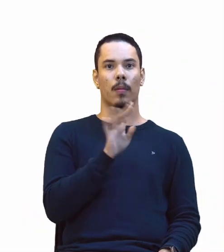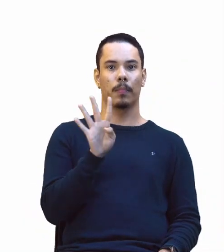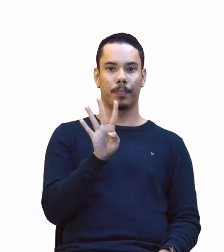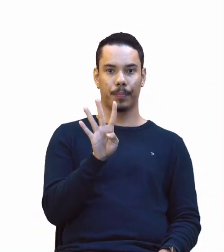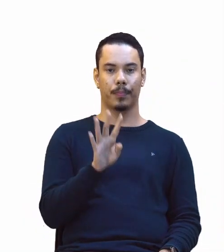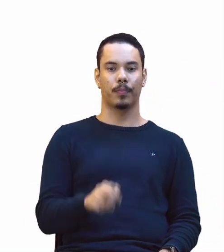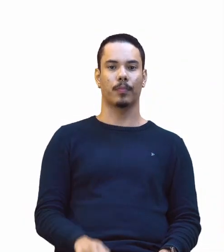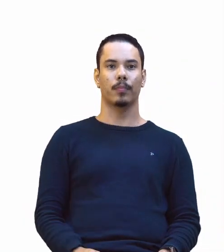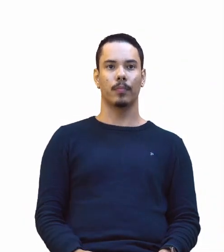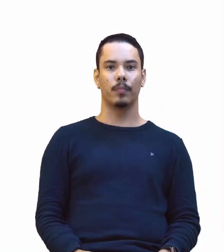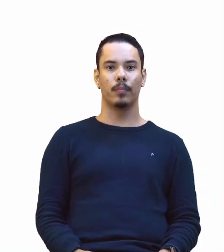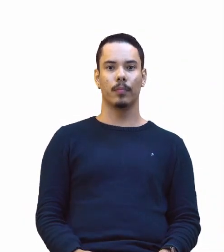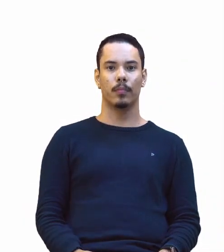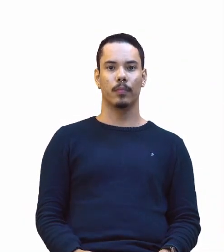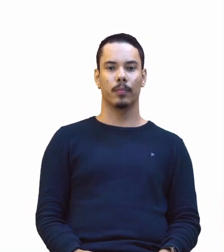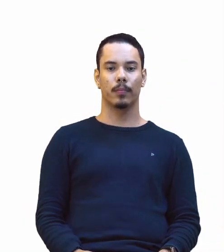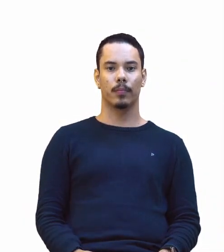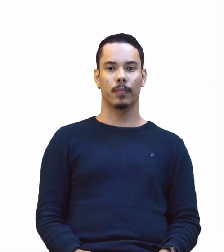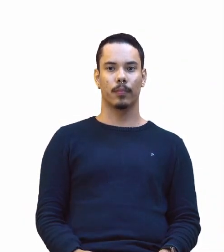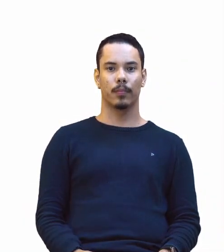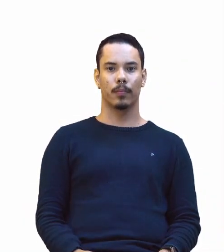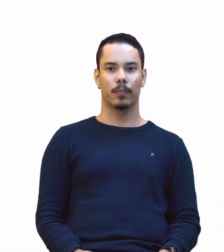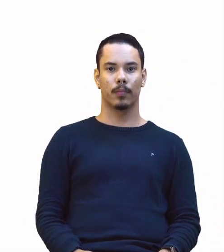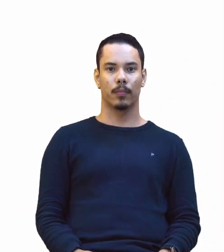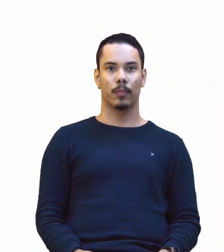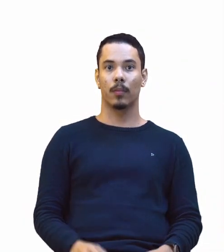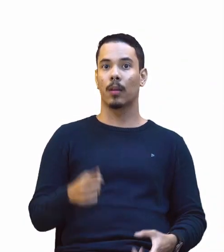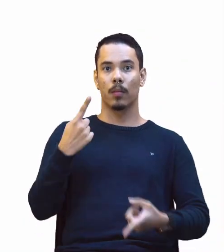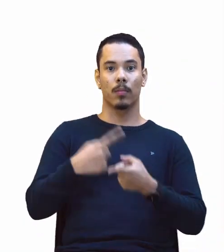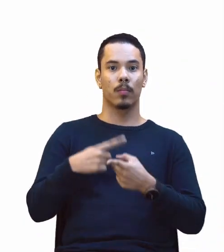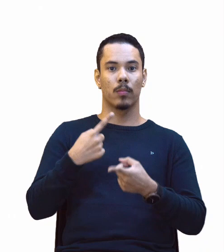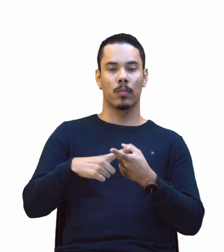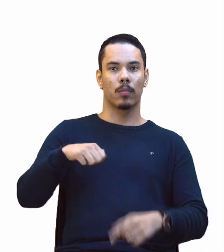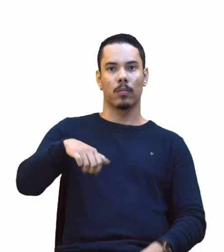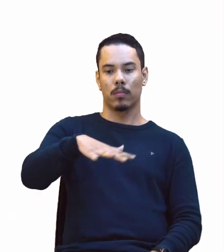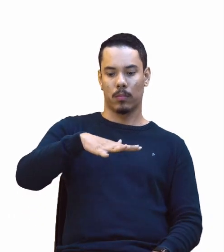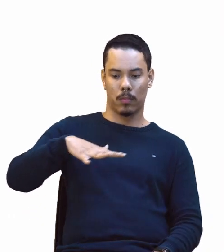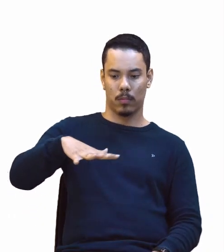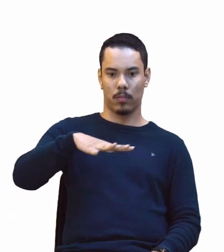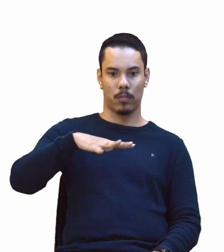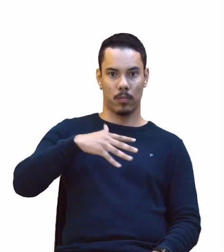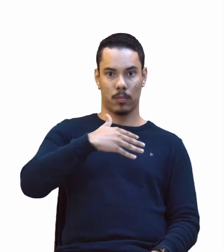Olha só, por que no espaço público